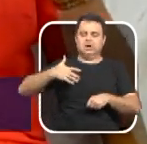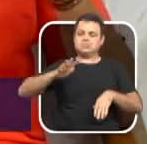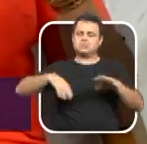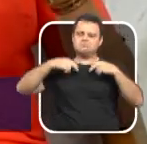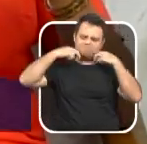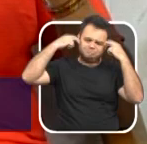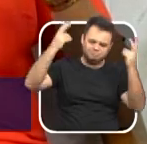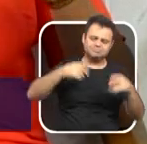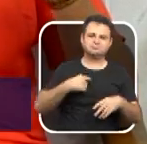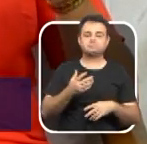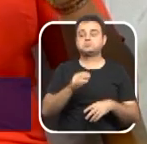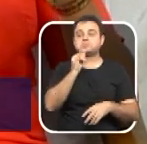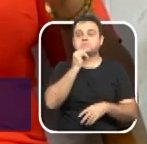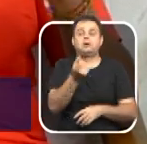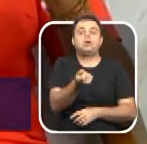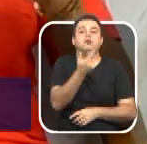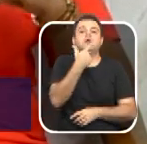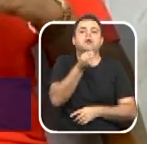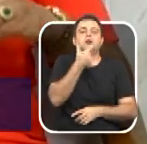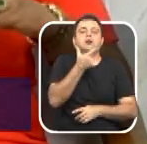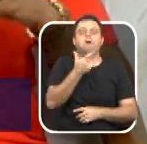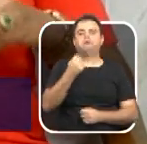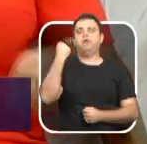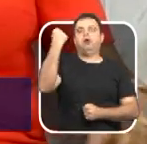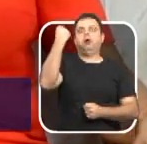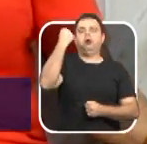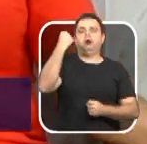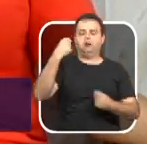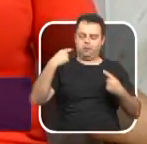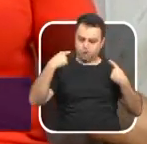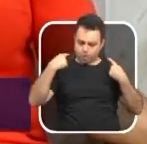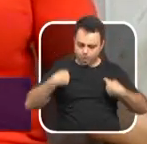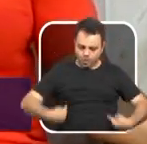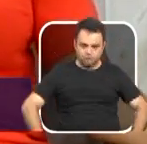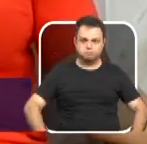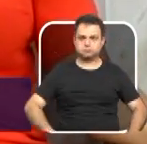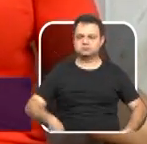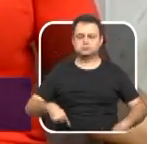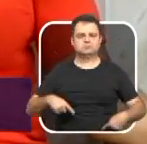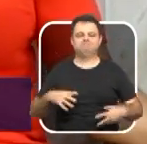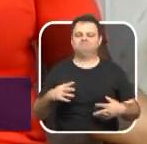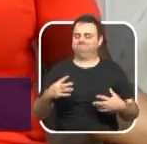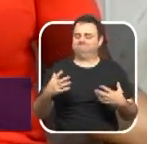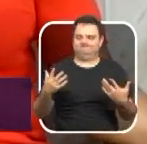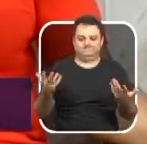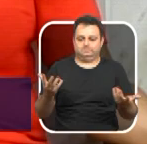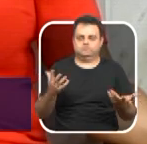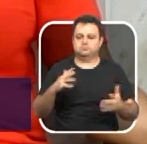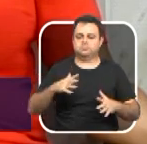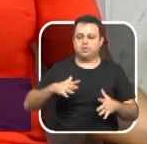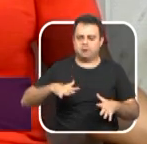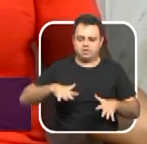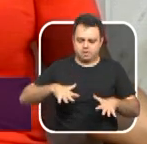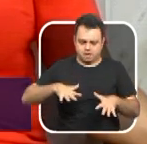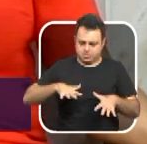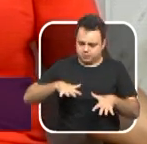as pessoas, elas tremem, elas não conseguem ficar muito tempo em pé, têm dificuldade na fala, né? Ela